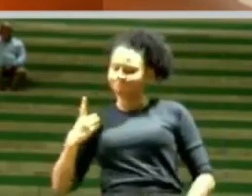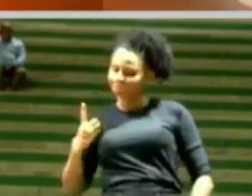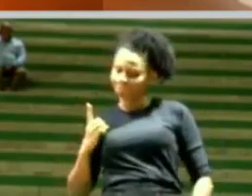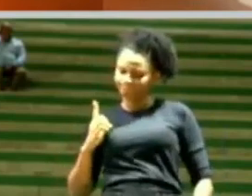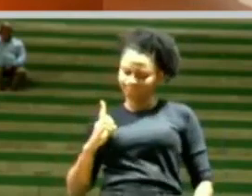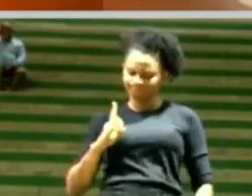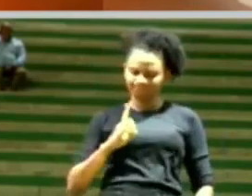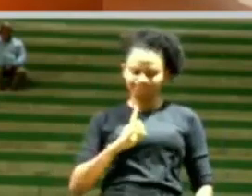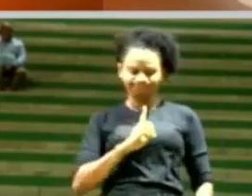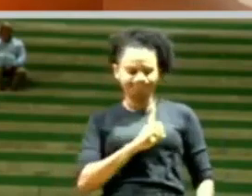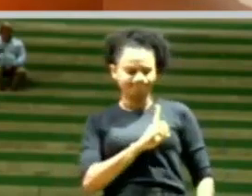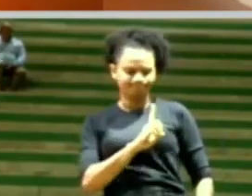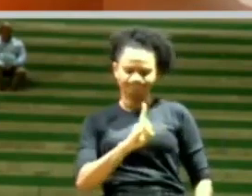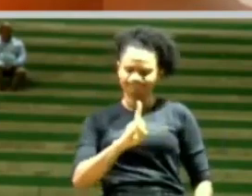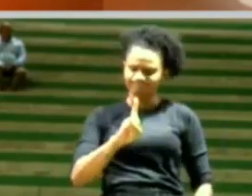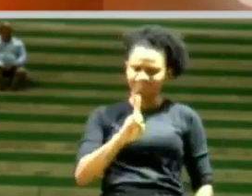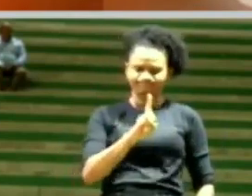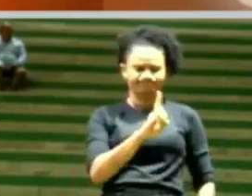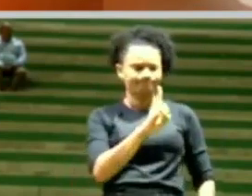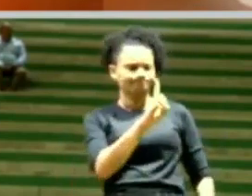Deus o faz aparecer,